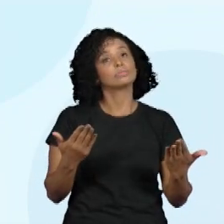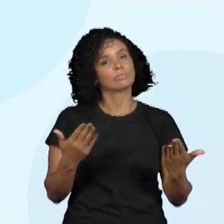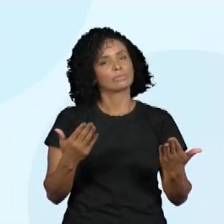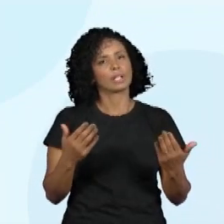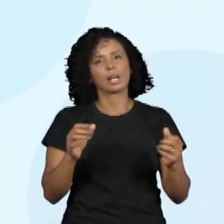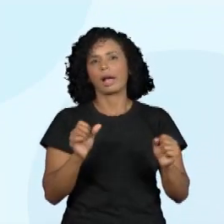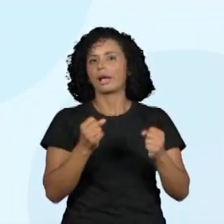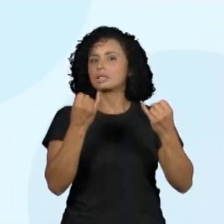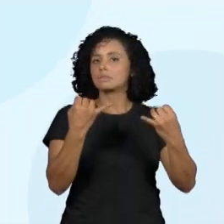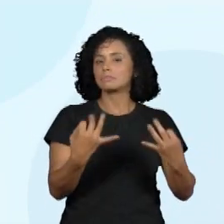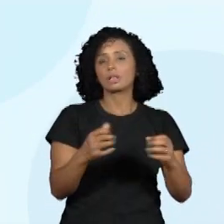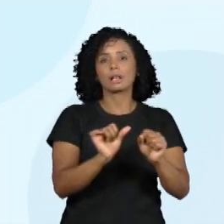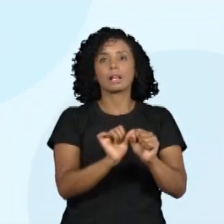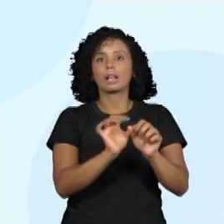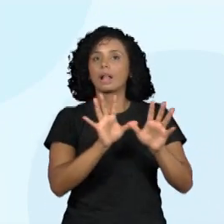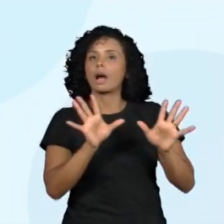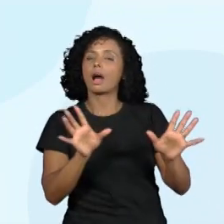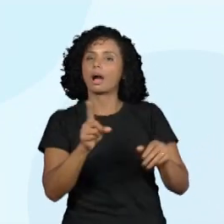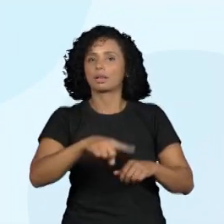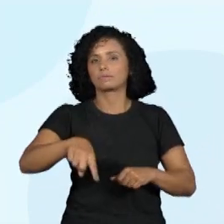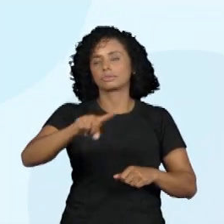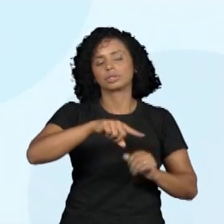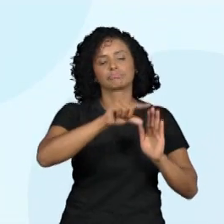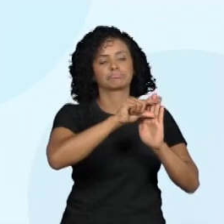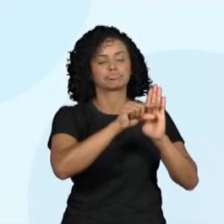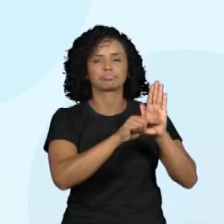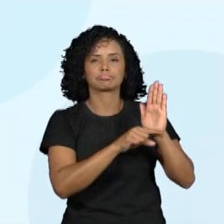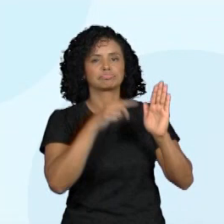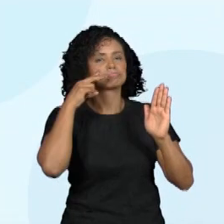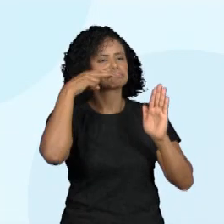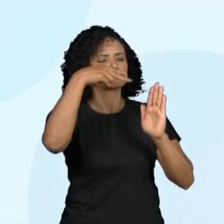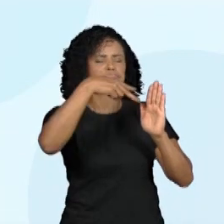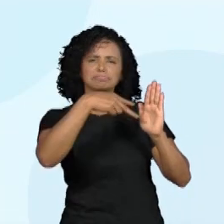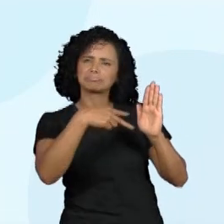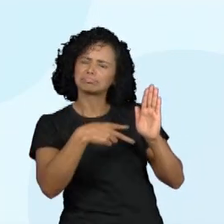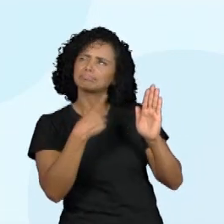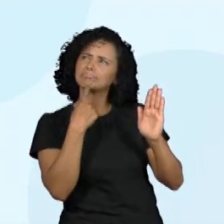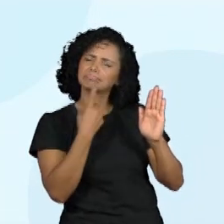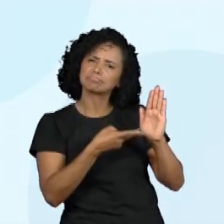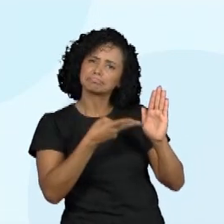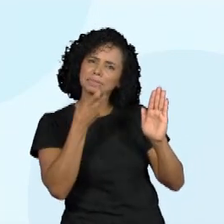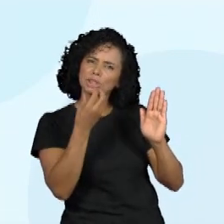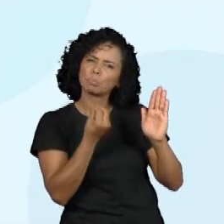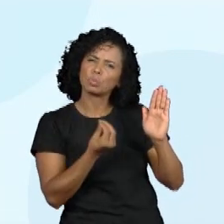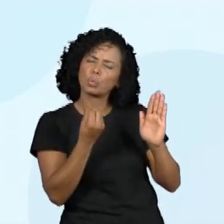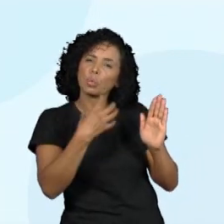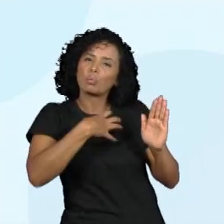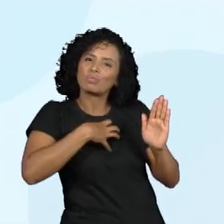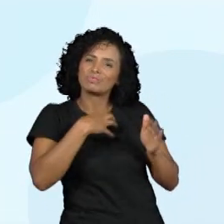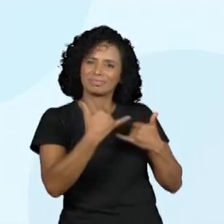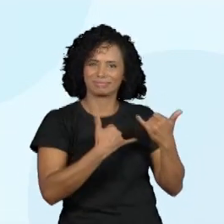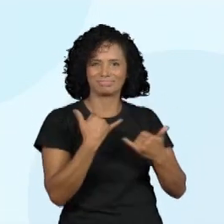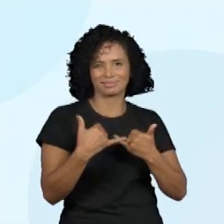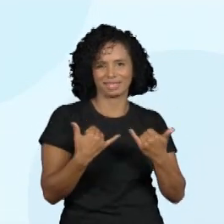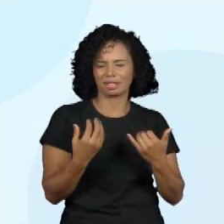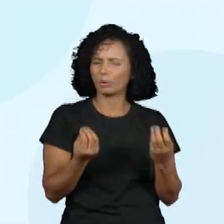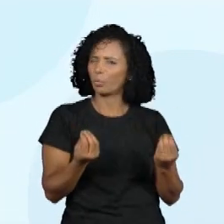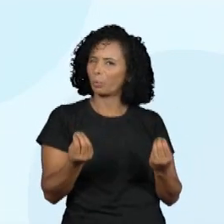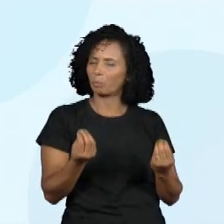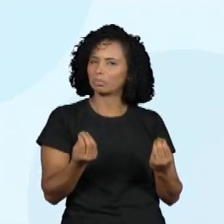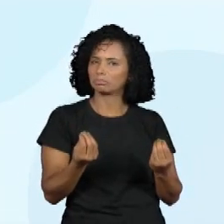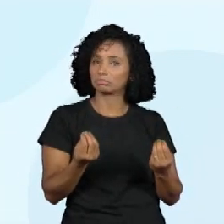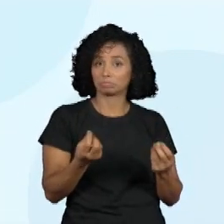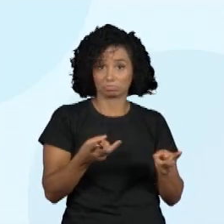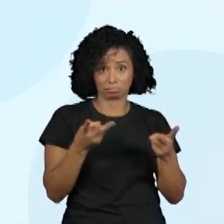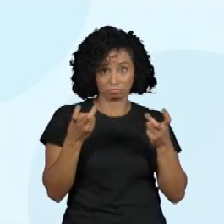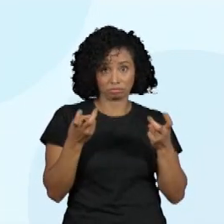está instruindo você a fazer algumas coisas. E como a gente pode ver que ela está instruindo? Olha só, nós